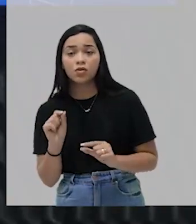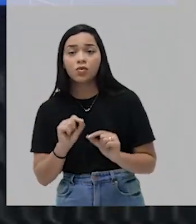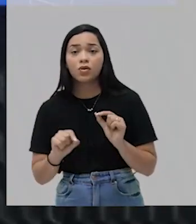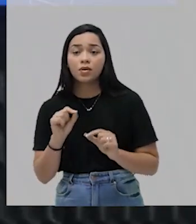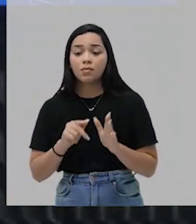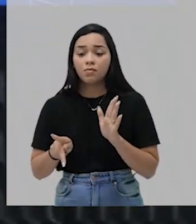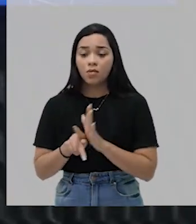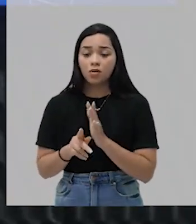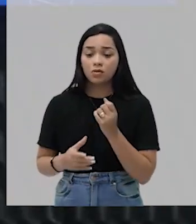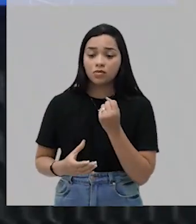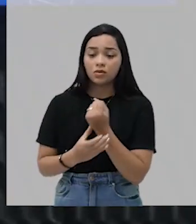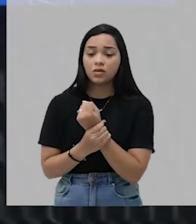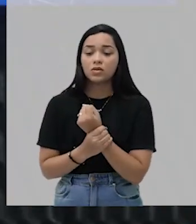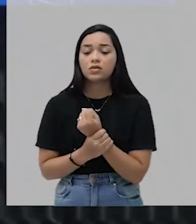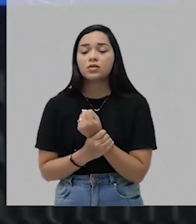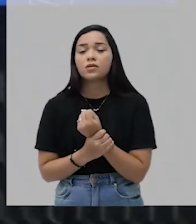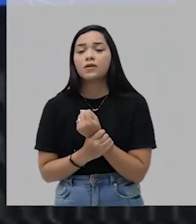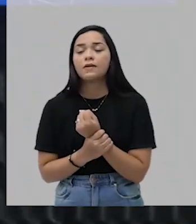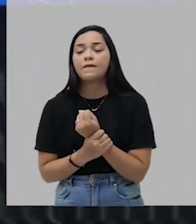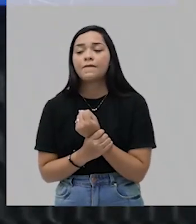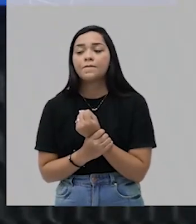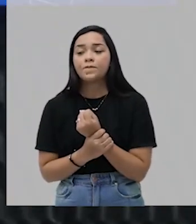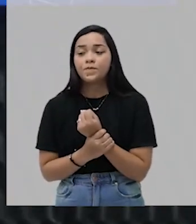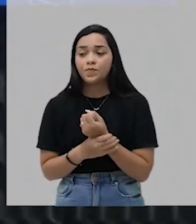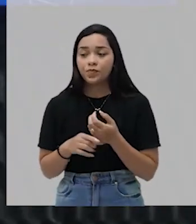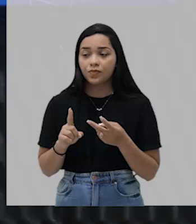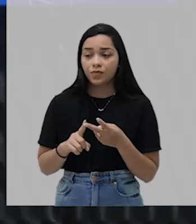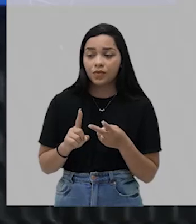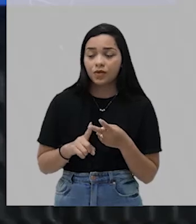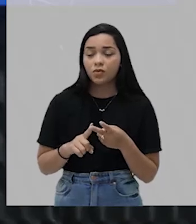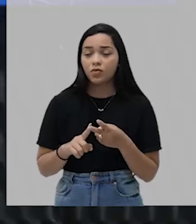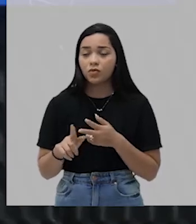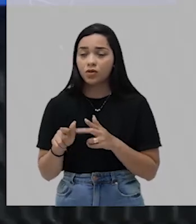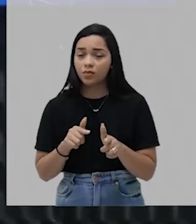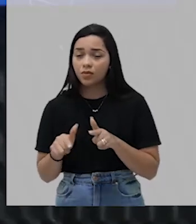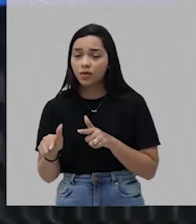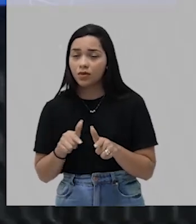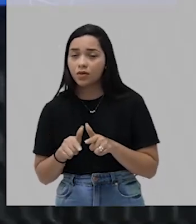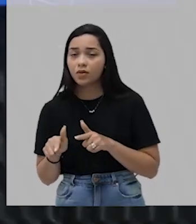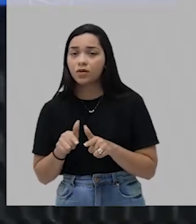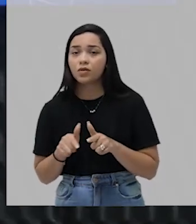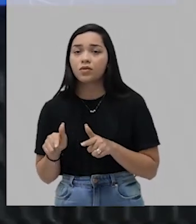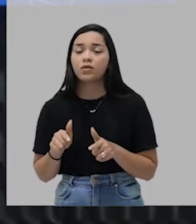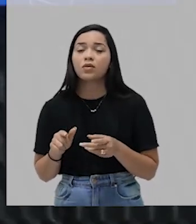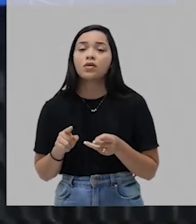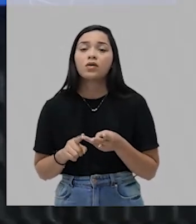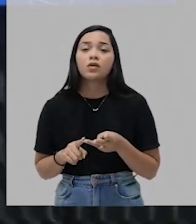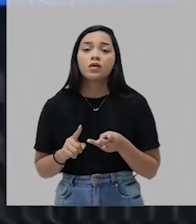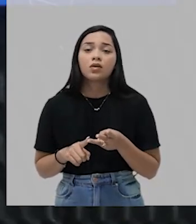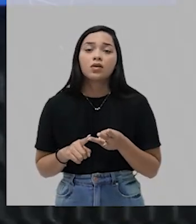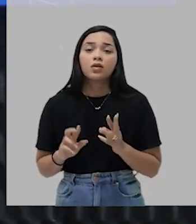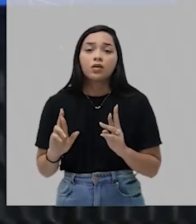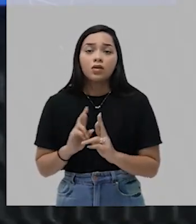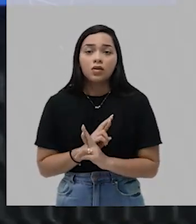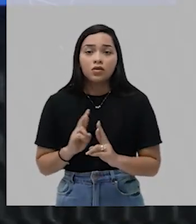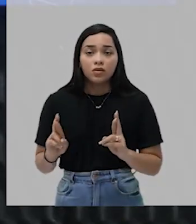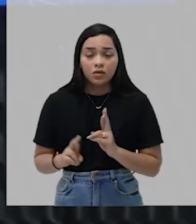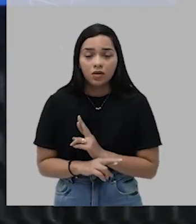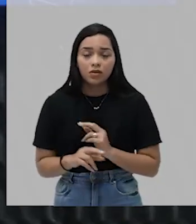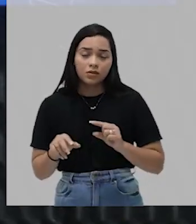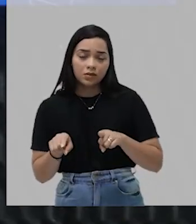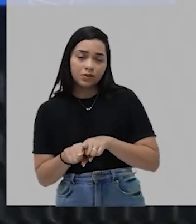questão da segurança, a questão da empregabilidade, a questão relacionada